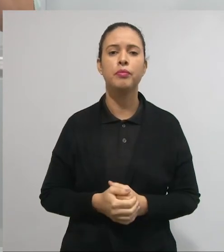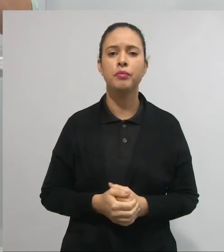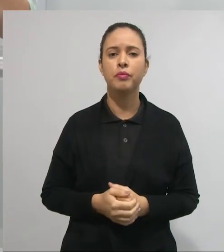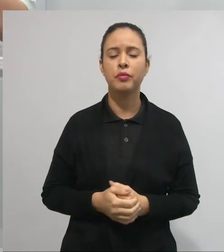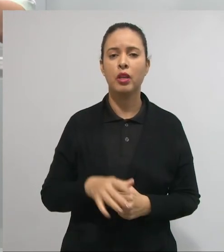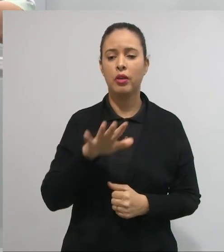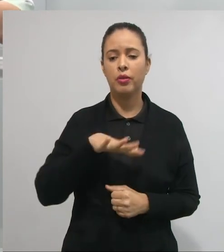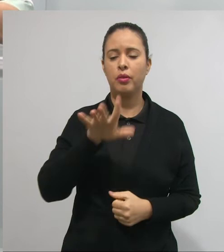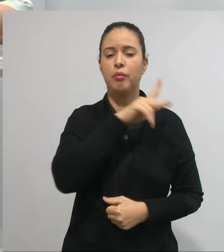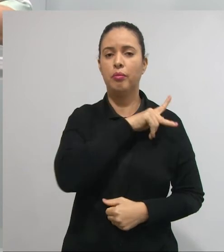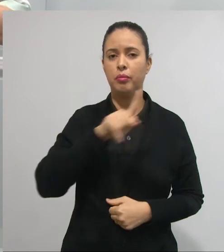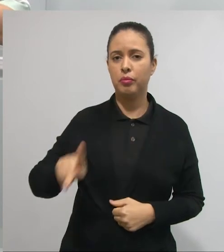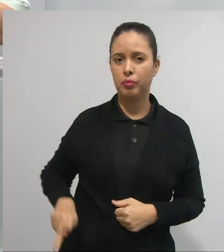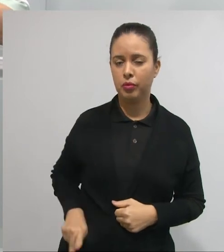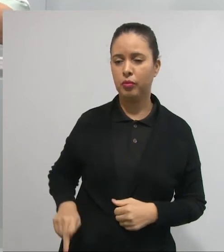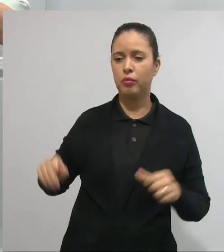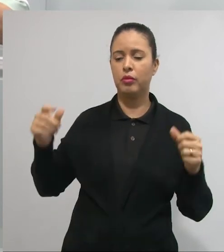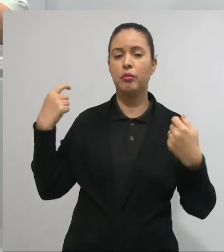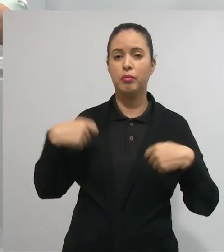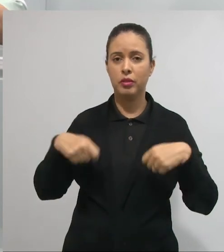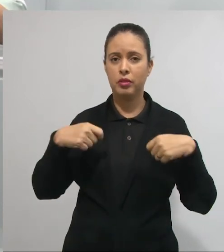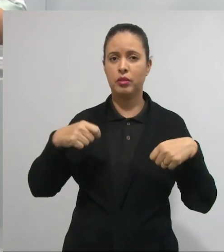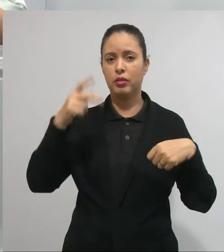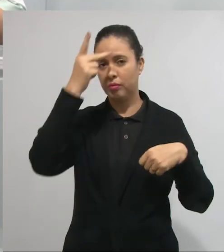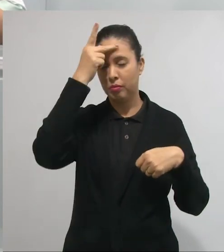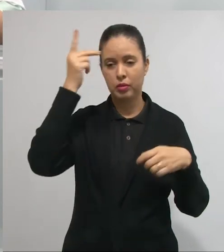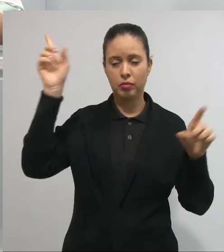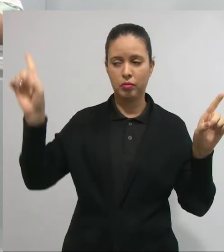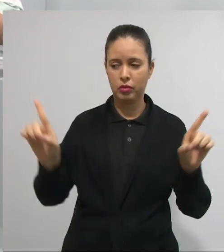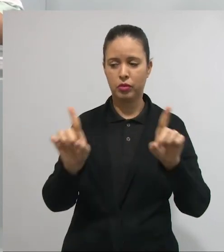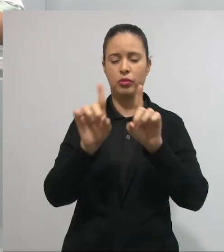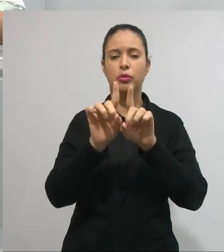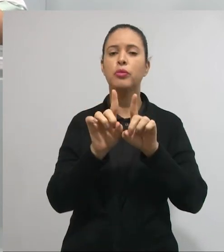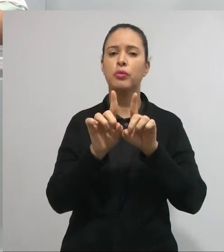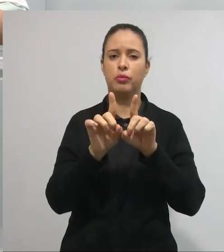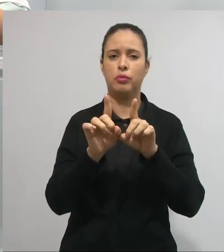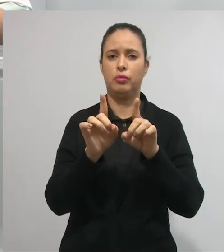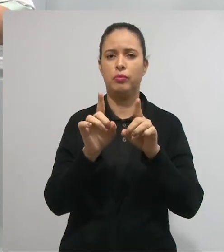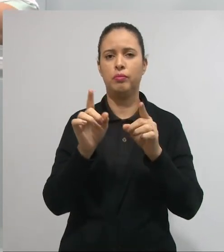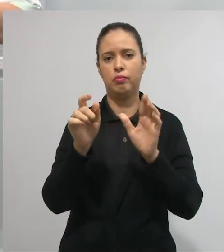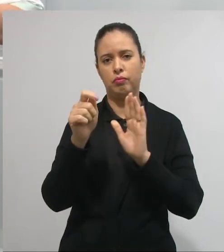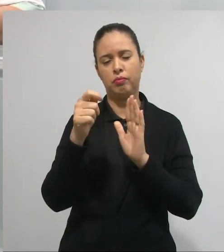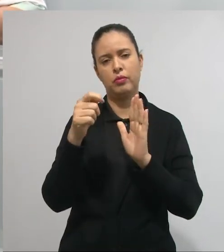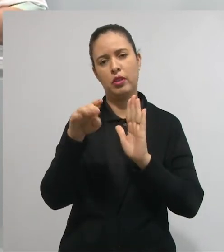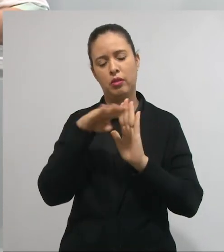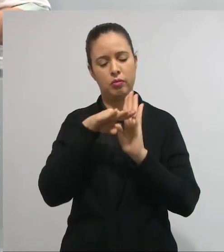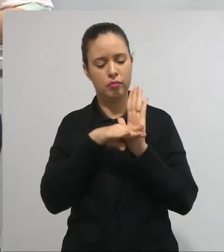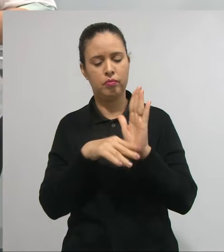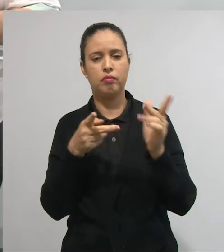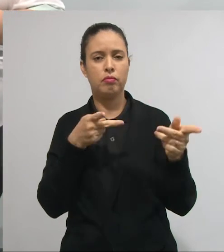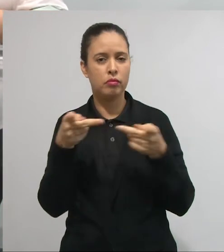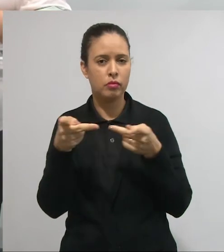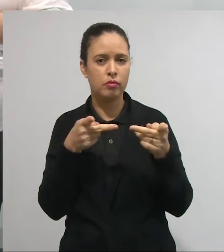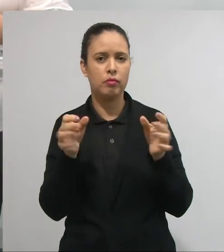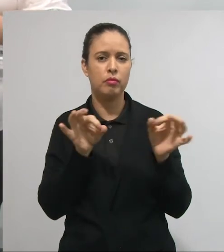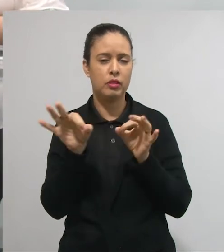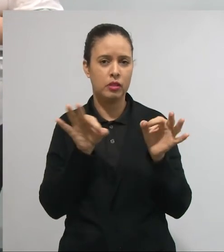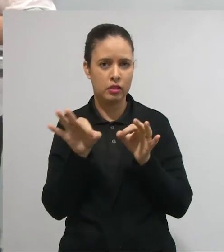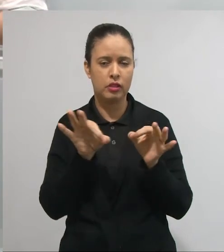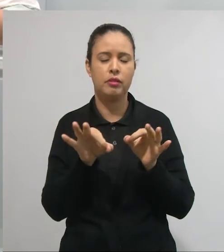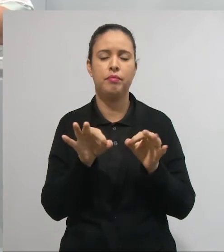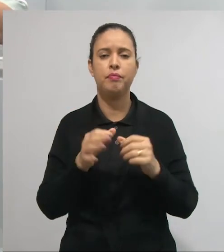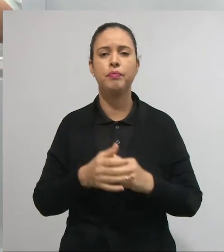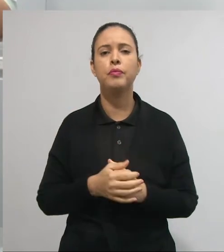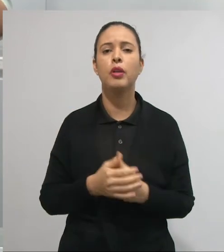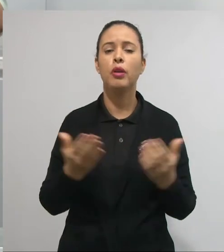trabalhada juntamente com as pessoas de comum acordo daquela organização. É claro, gente, que hoje em dia